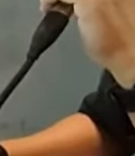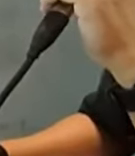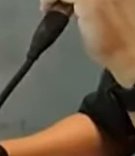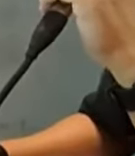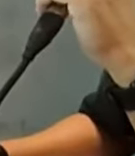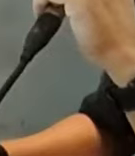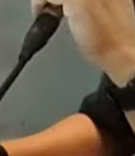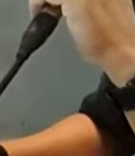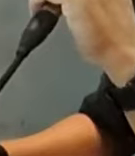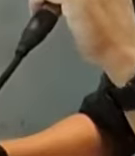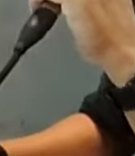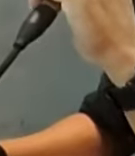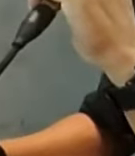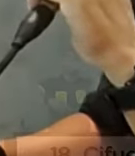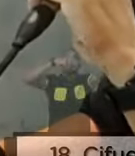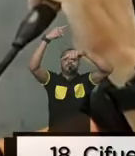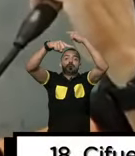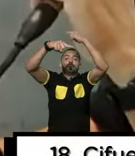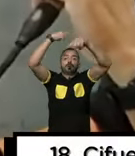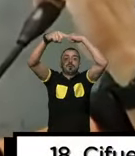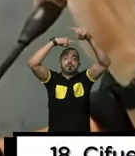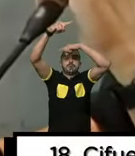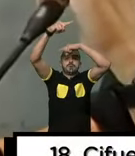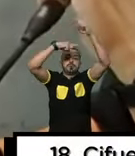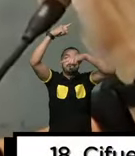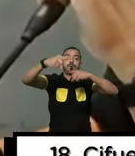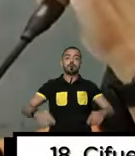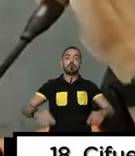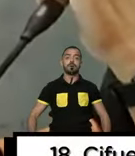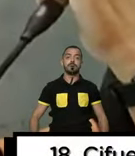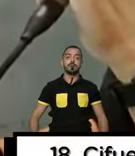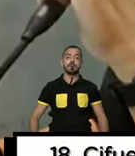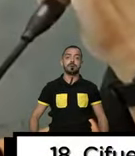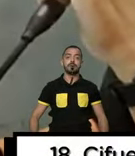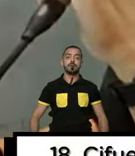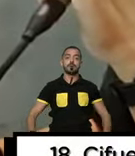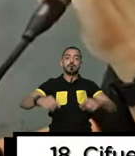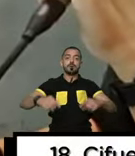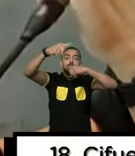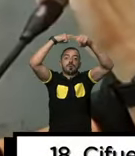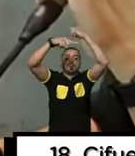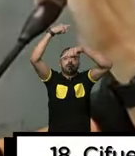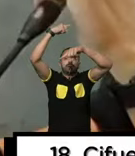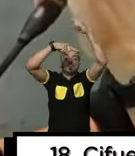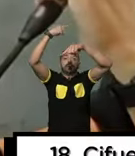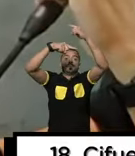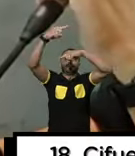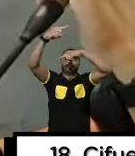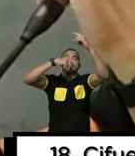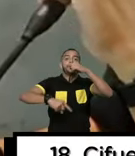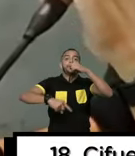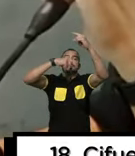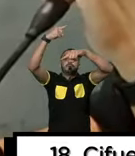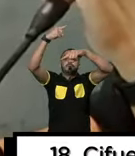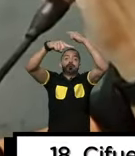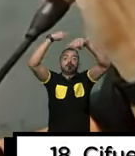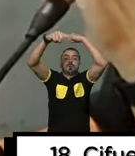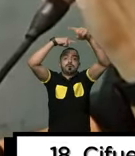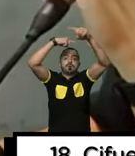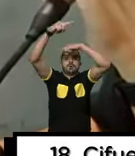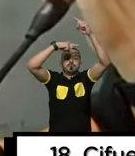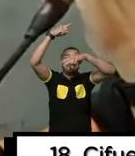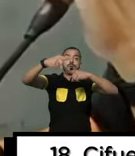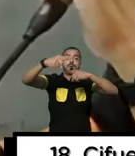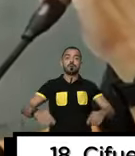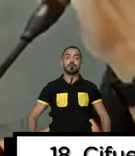né o Paulinho ainda pode correr muito mais ainda á agora entendo a questão da da Zaga mais alta porque o Cruzeiro vai